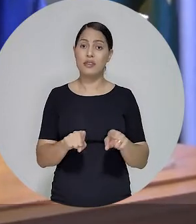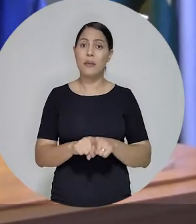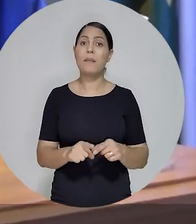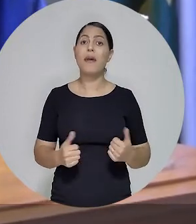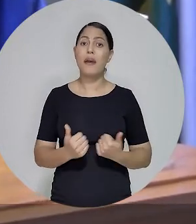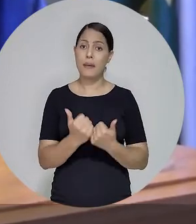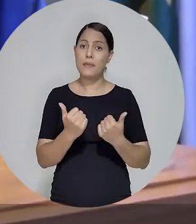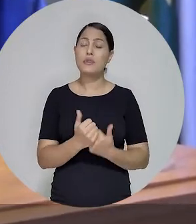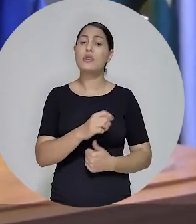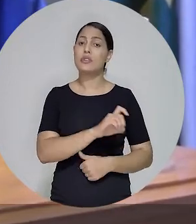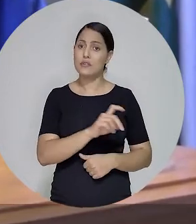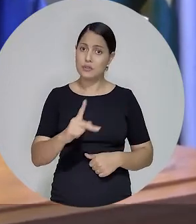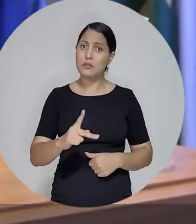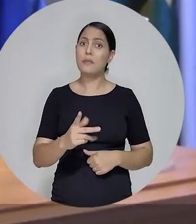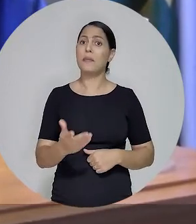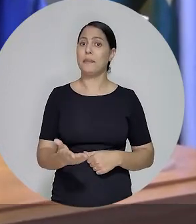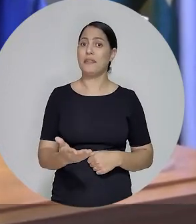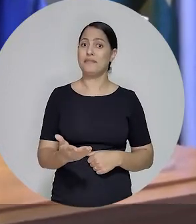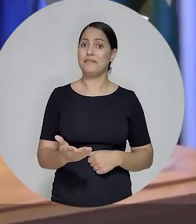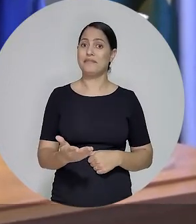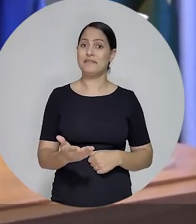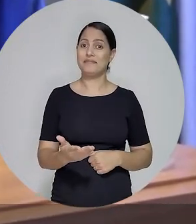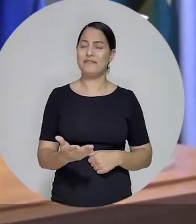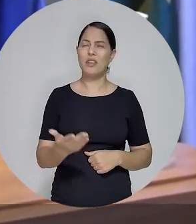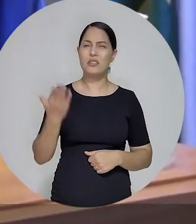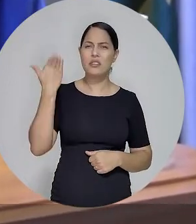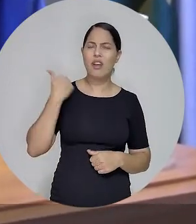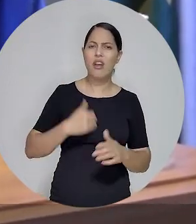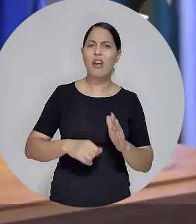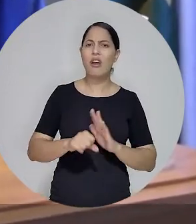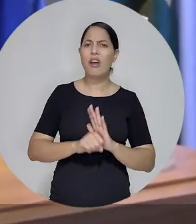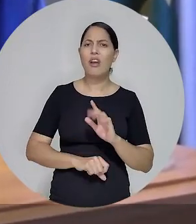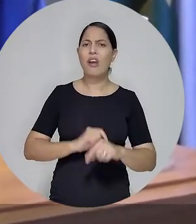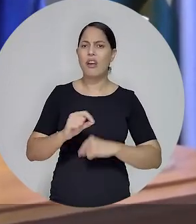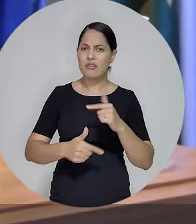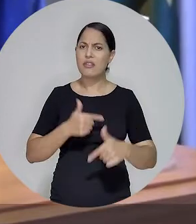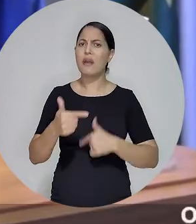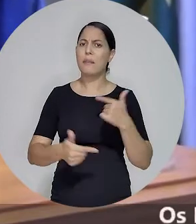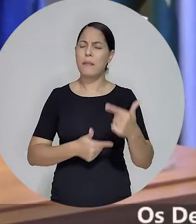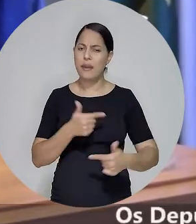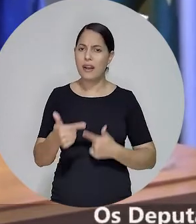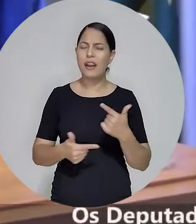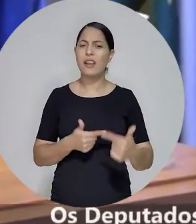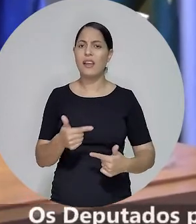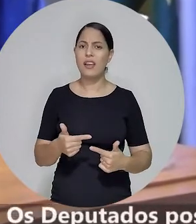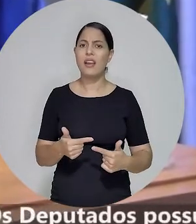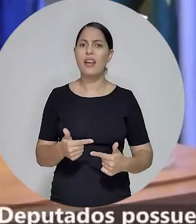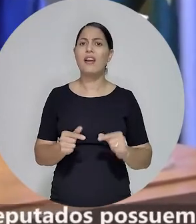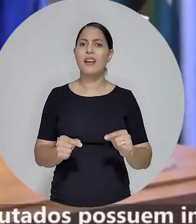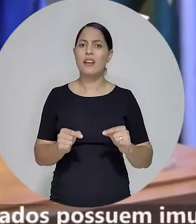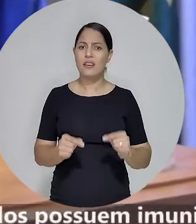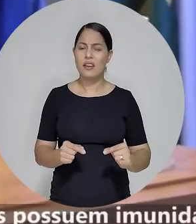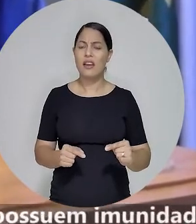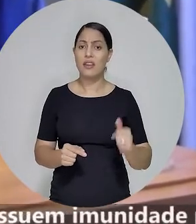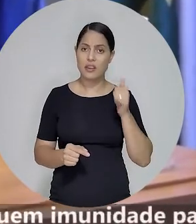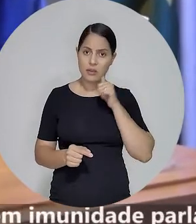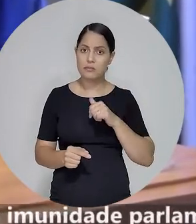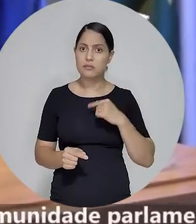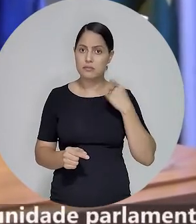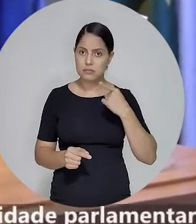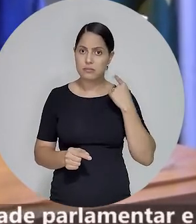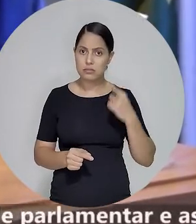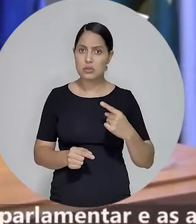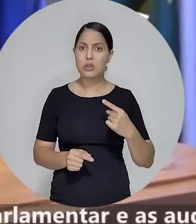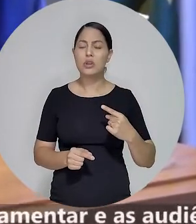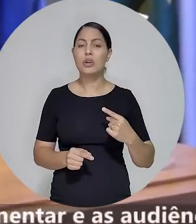fala aqui é um oriundo de também assistência da Defensoria Pública. No final do século passado, trabalhei com a doutora